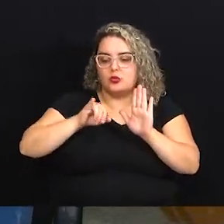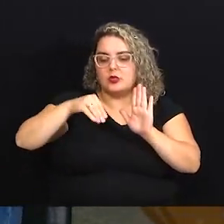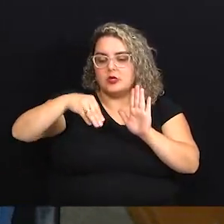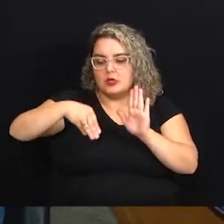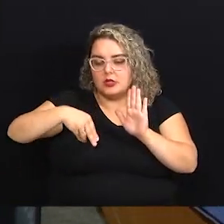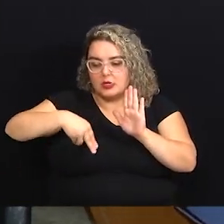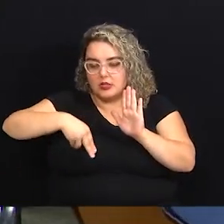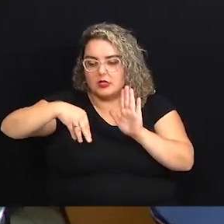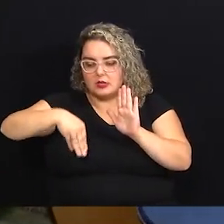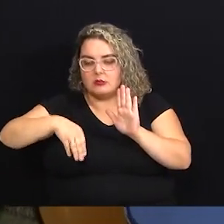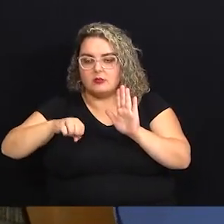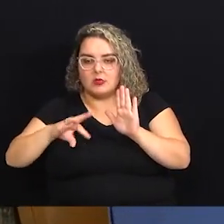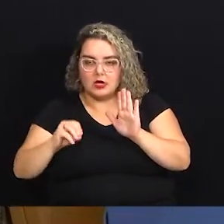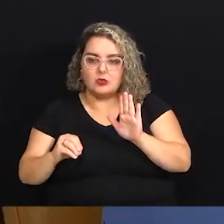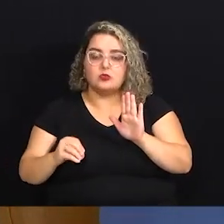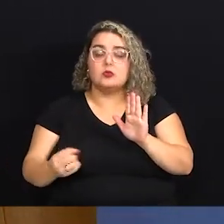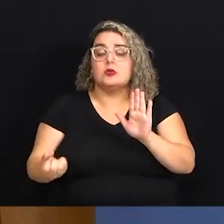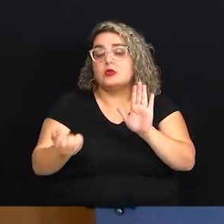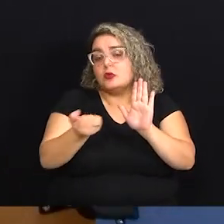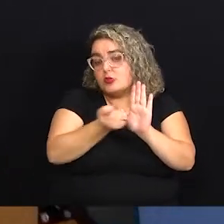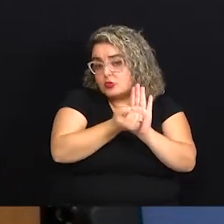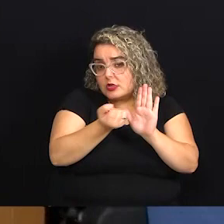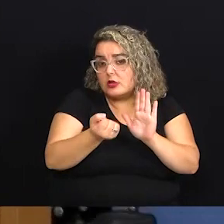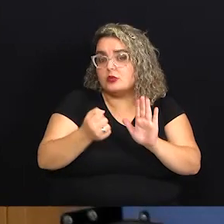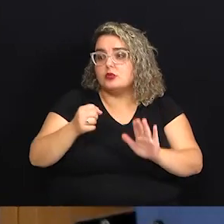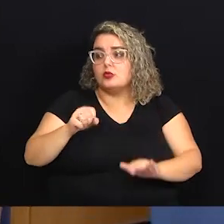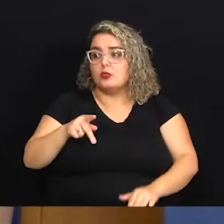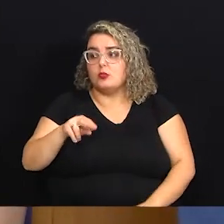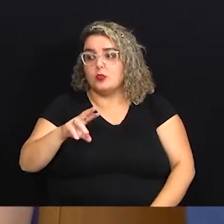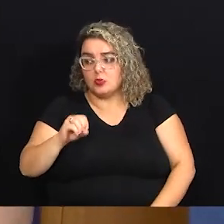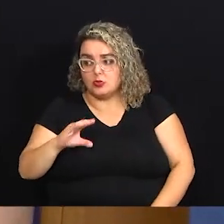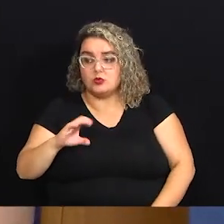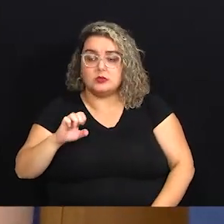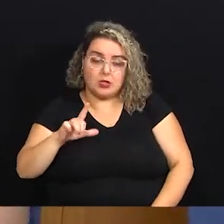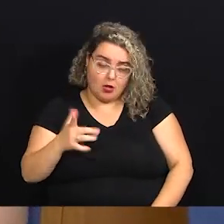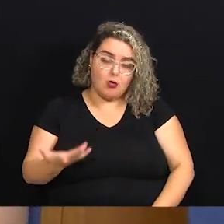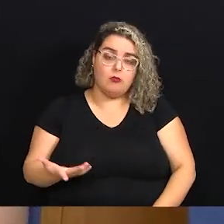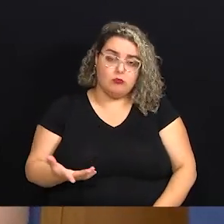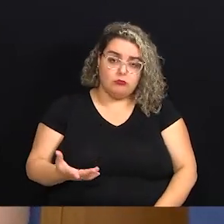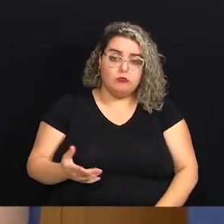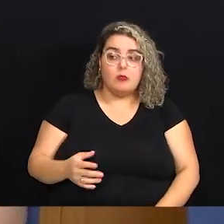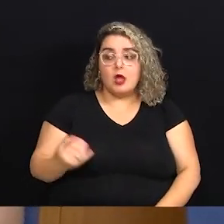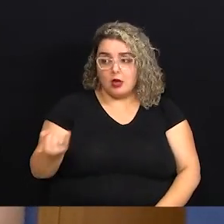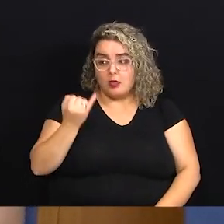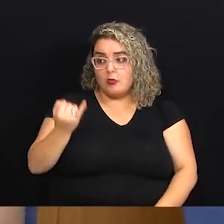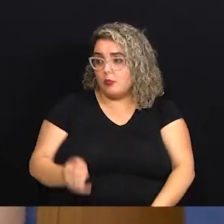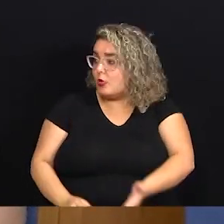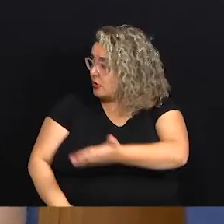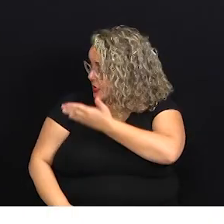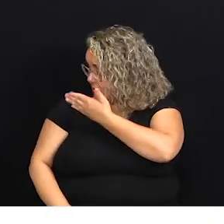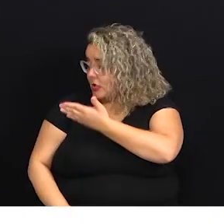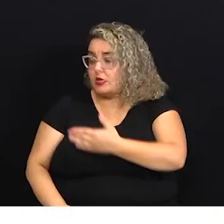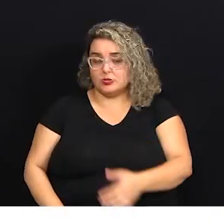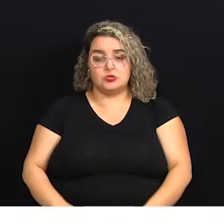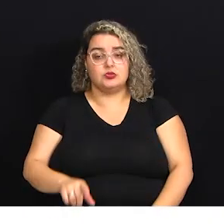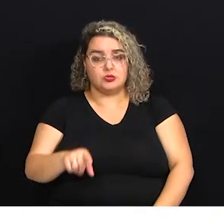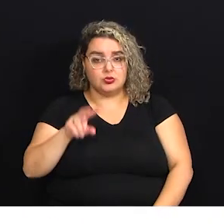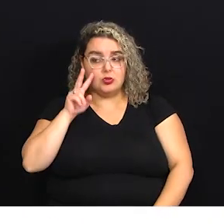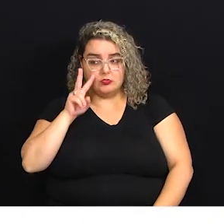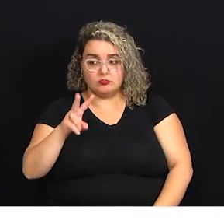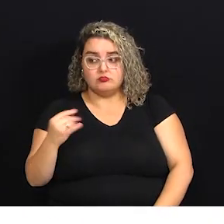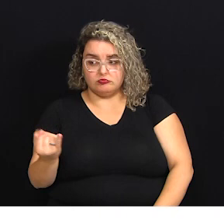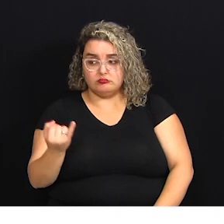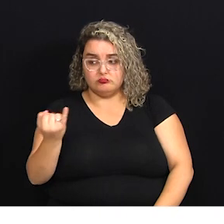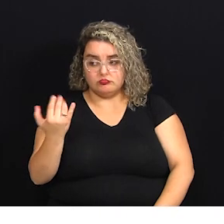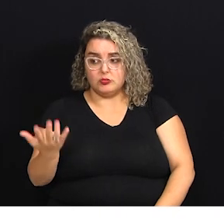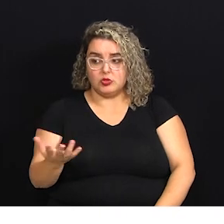Inmetro e o selinho do Procel. São duas etiquetas importantes que a gente pode olhar na hora que for